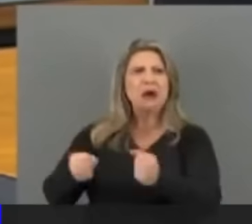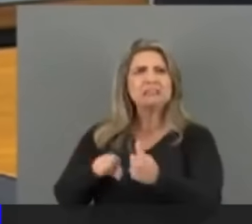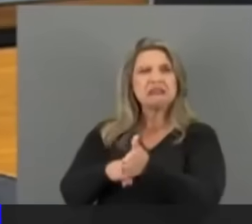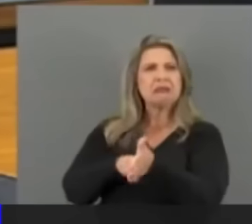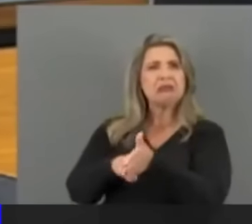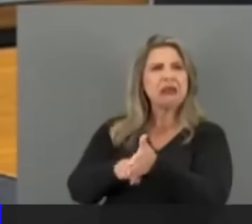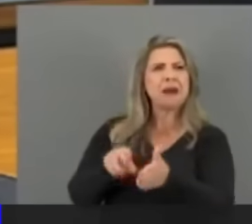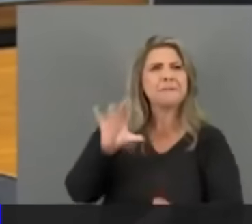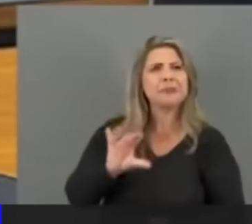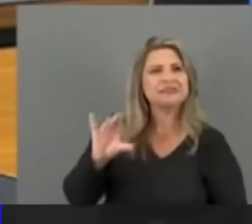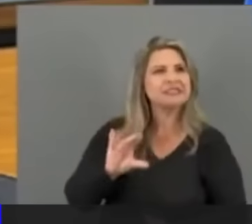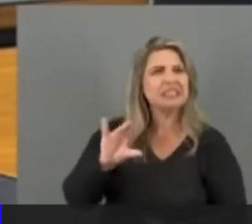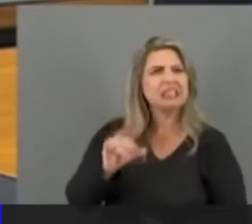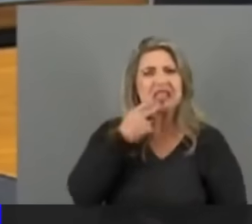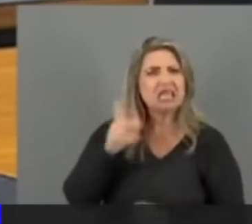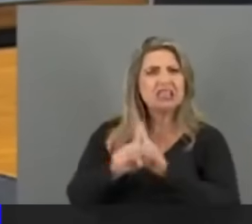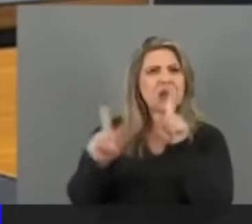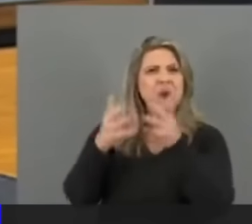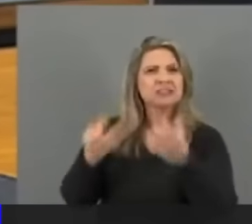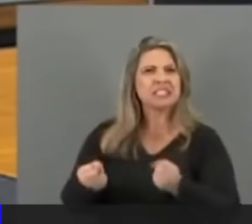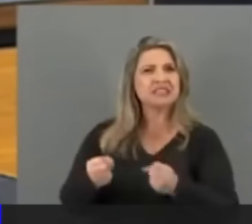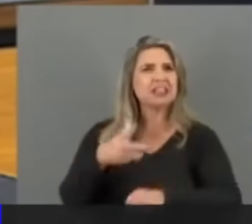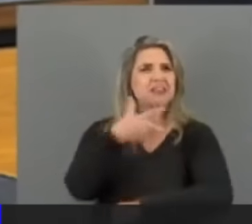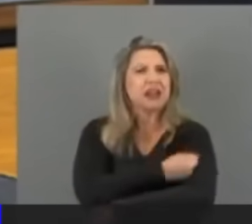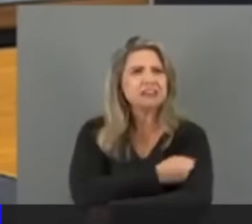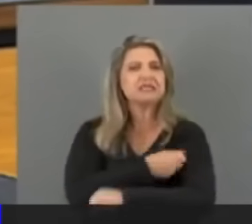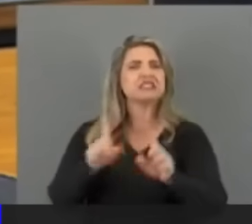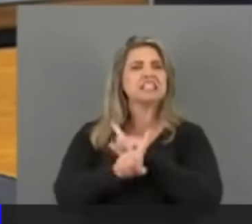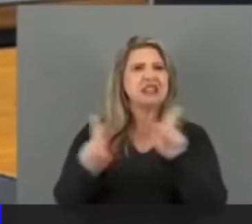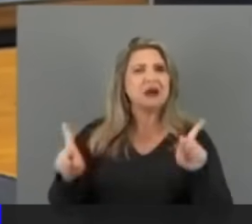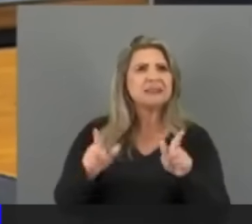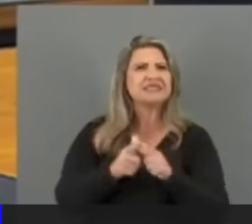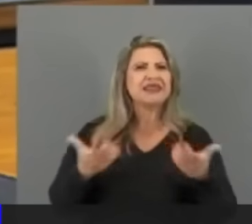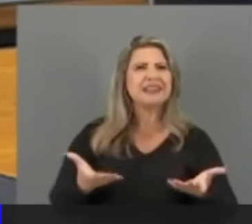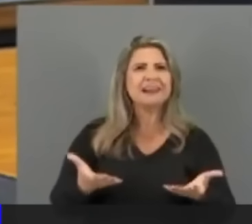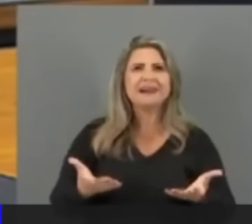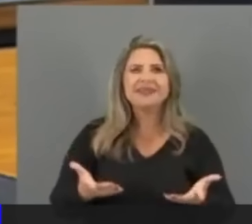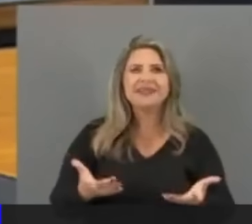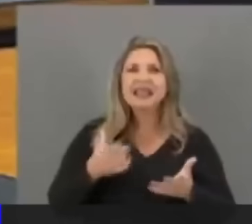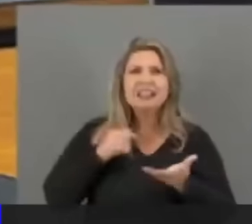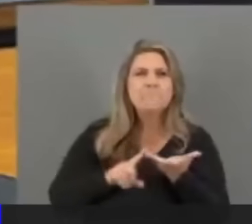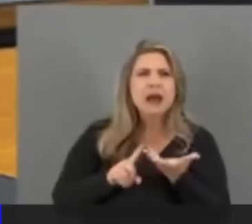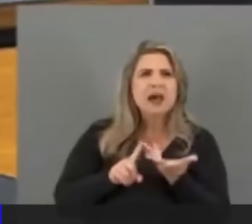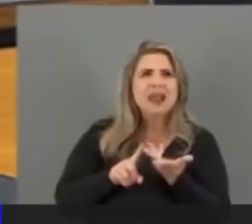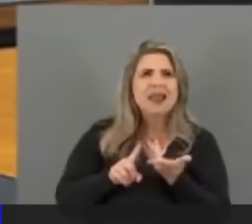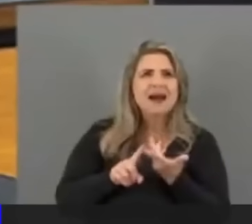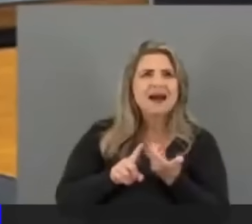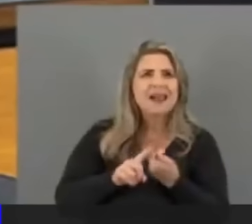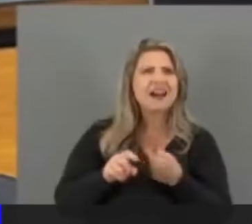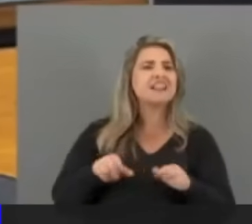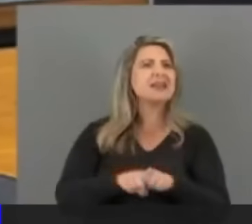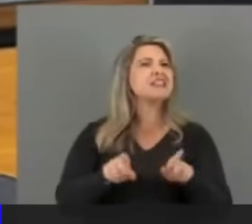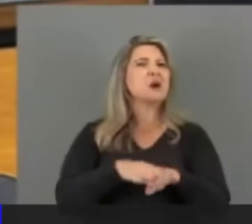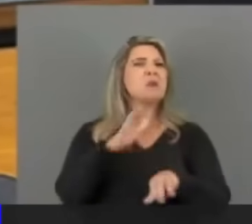não bastasse negar a vacina, se não bastasse negar diversas a tentativa de